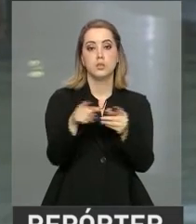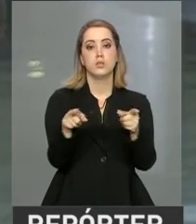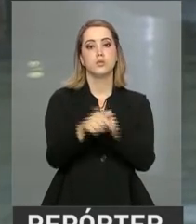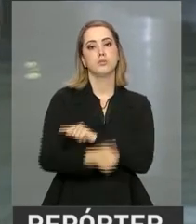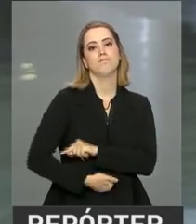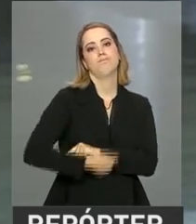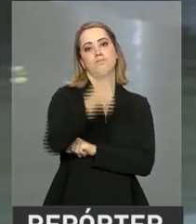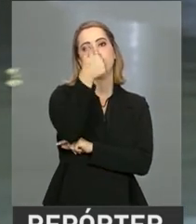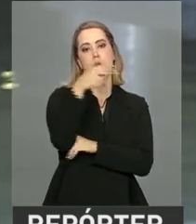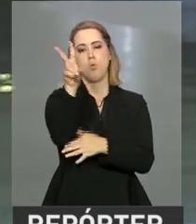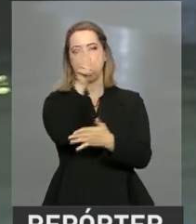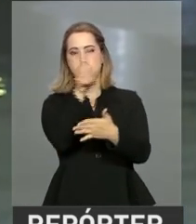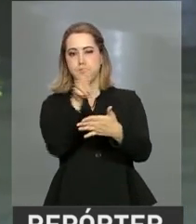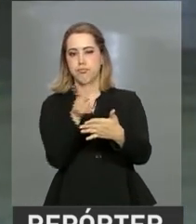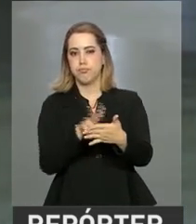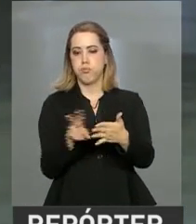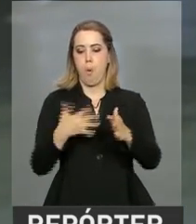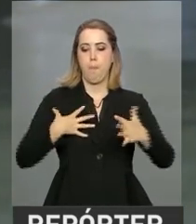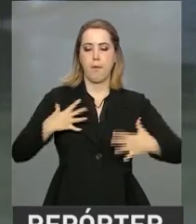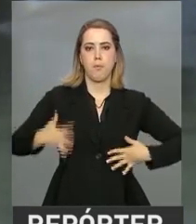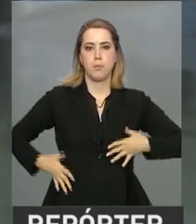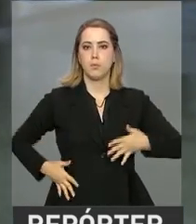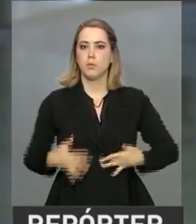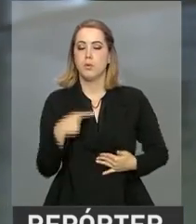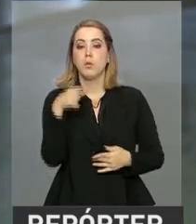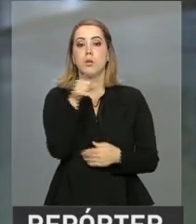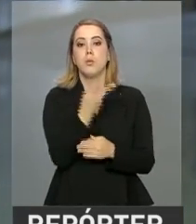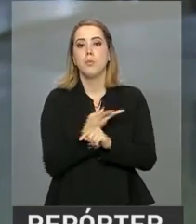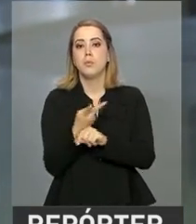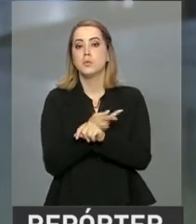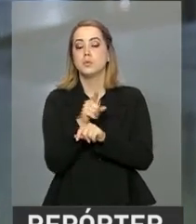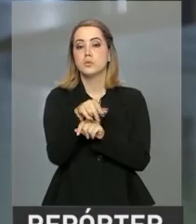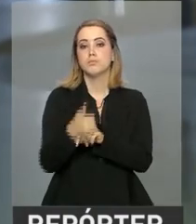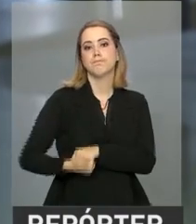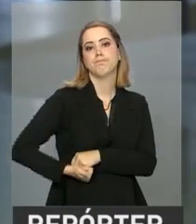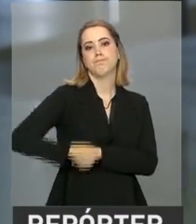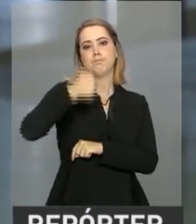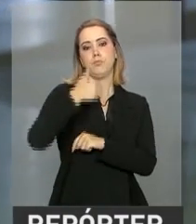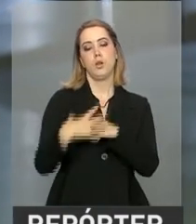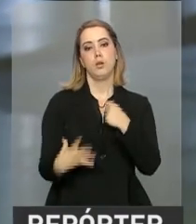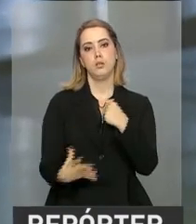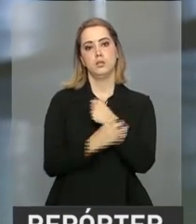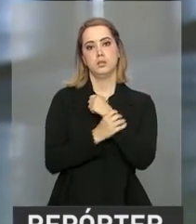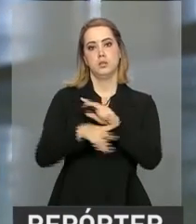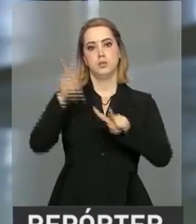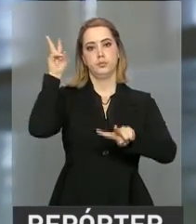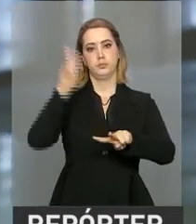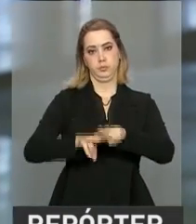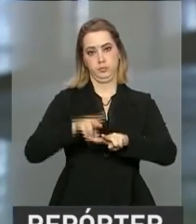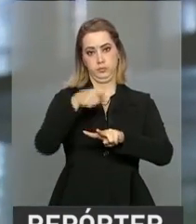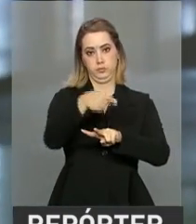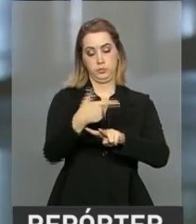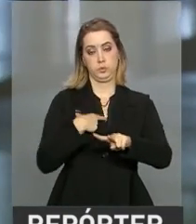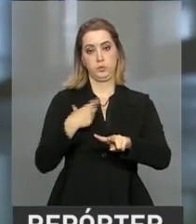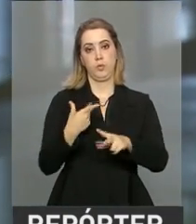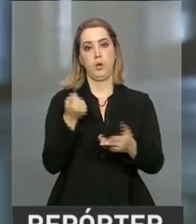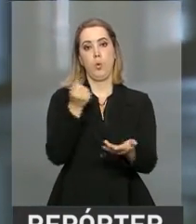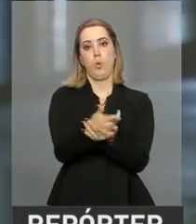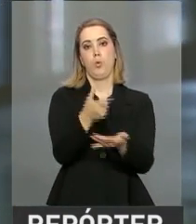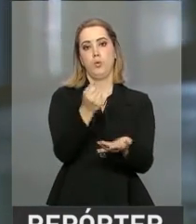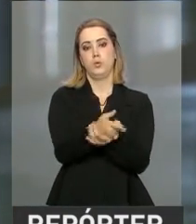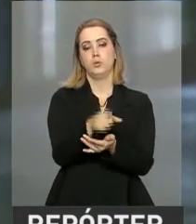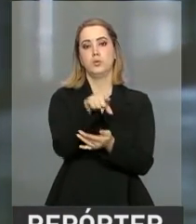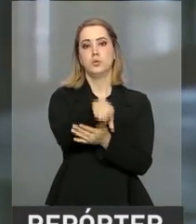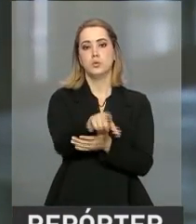os serviços de revista nos presídios e aumentar também a segurança das penitenciárias nos contratos de compra realizados pelo departamento